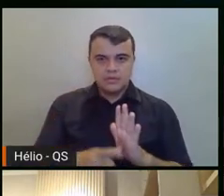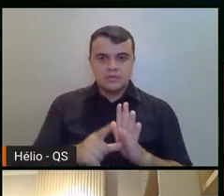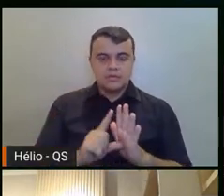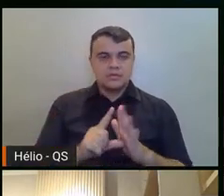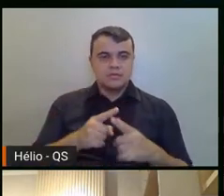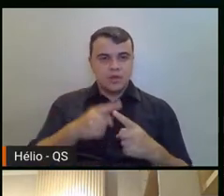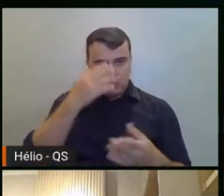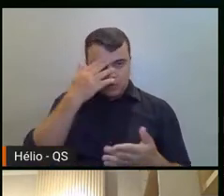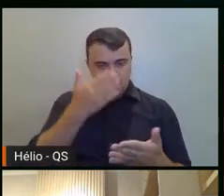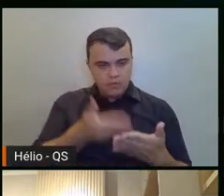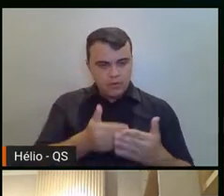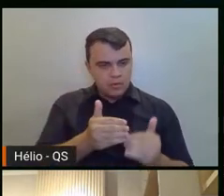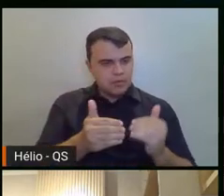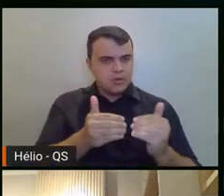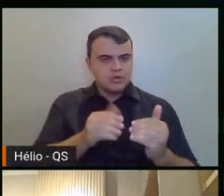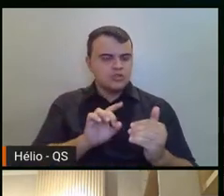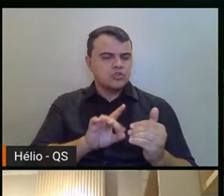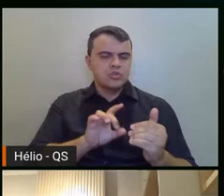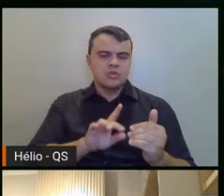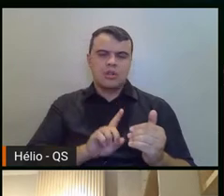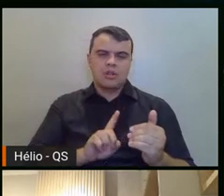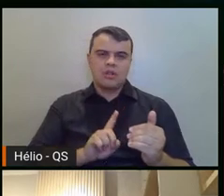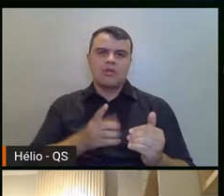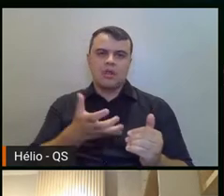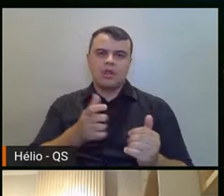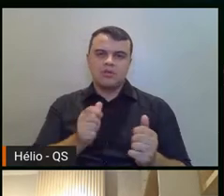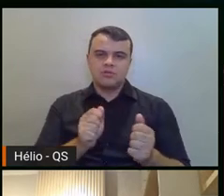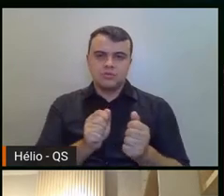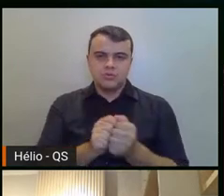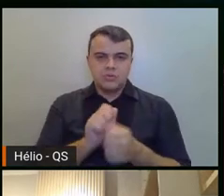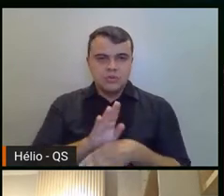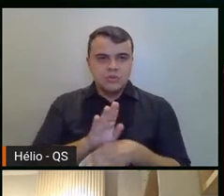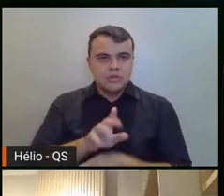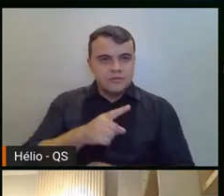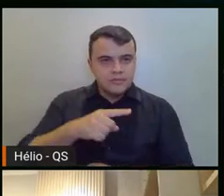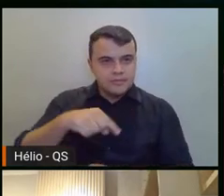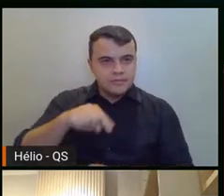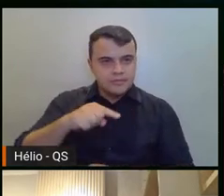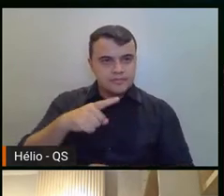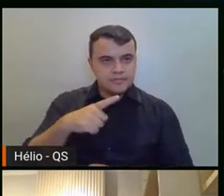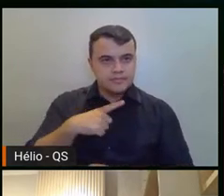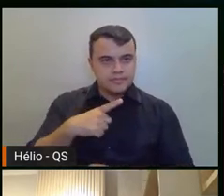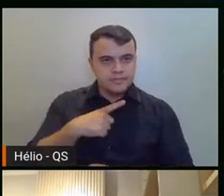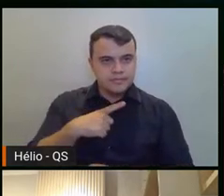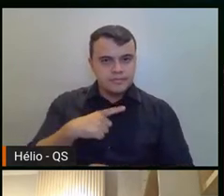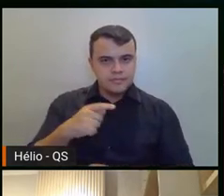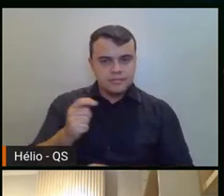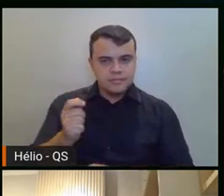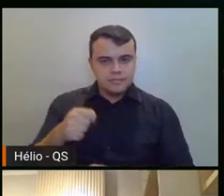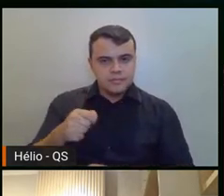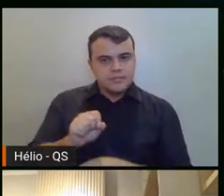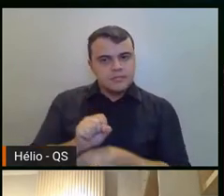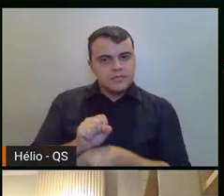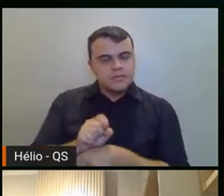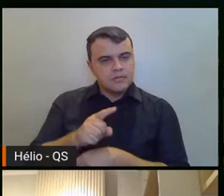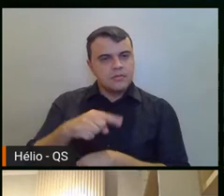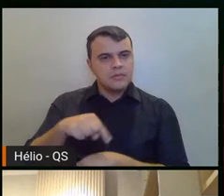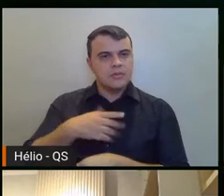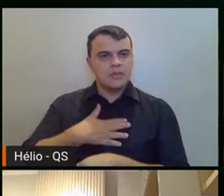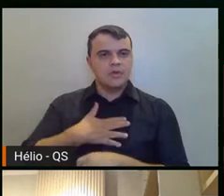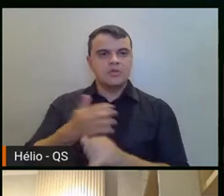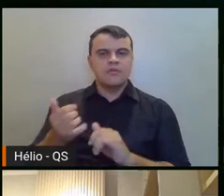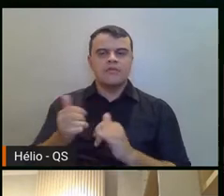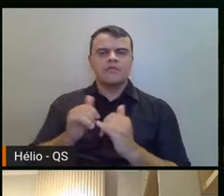confiem no processo ninguém ficar para trás né a gente tá aqui para ajudar vocês e a gente também espera que vocês deem os